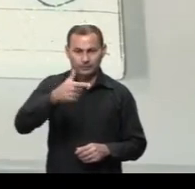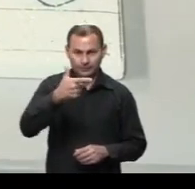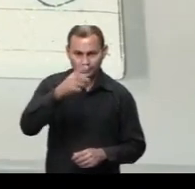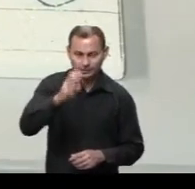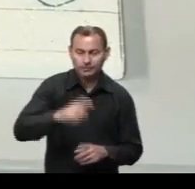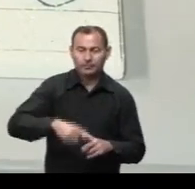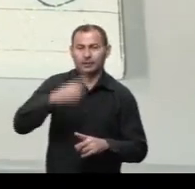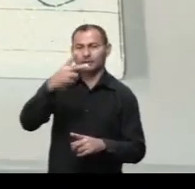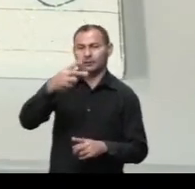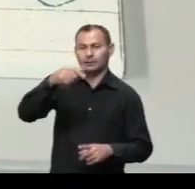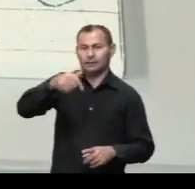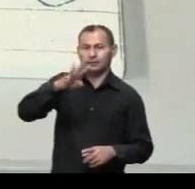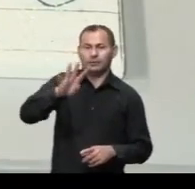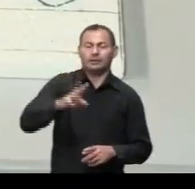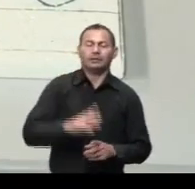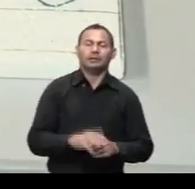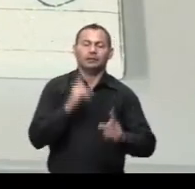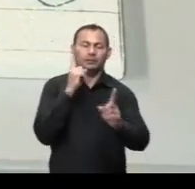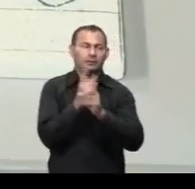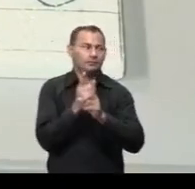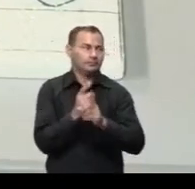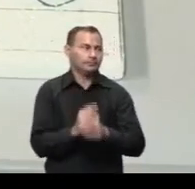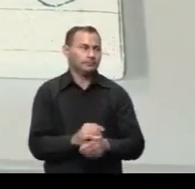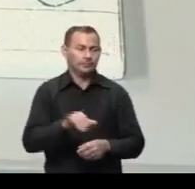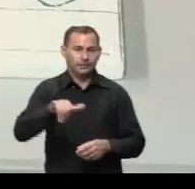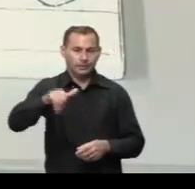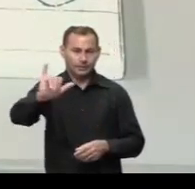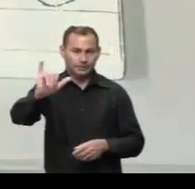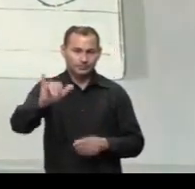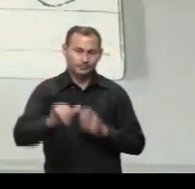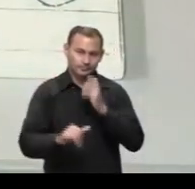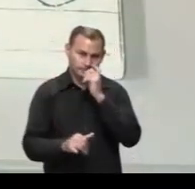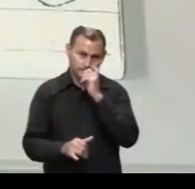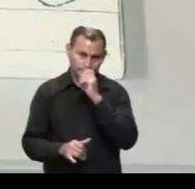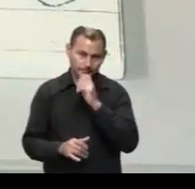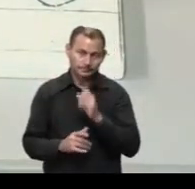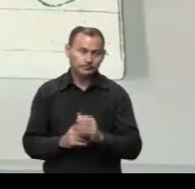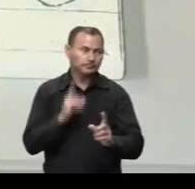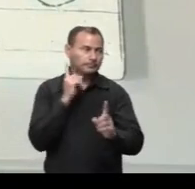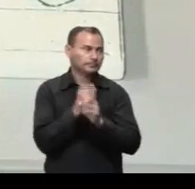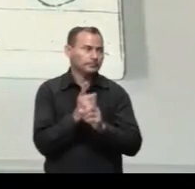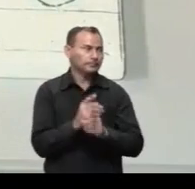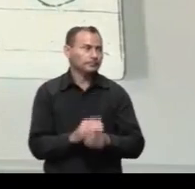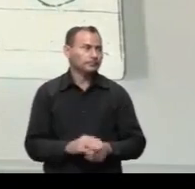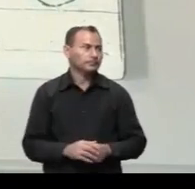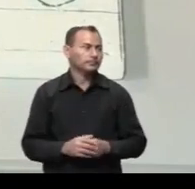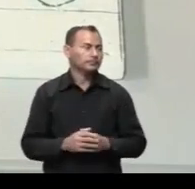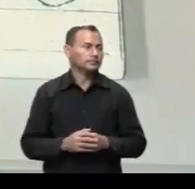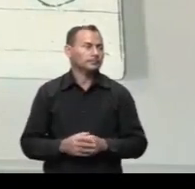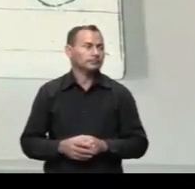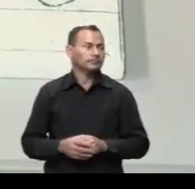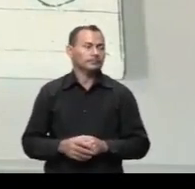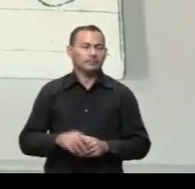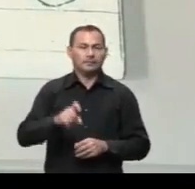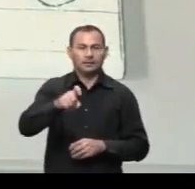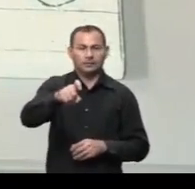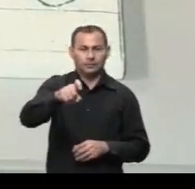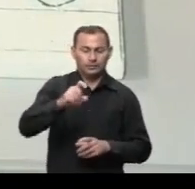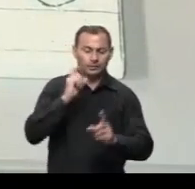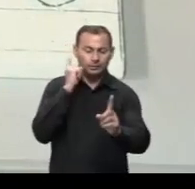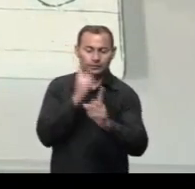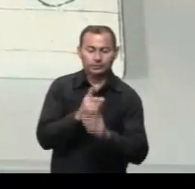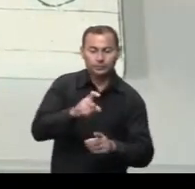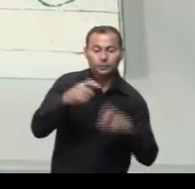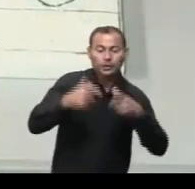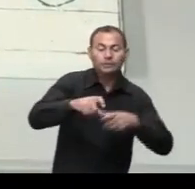1,25 mais 2,74, você vai achar o y. Então, encontrei o x, né?